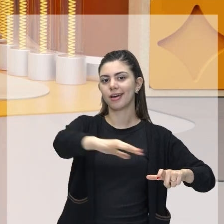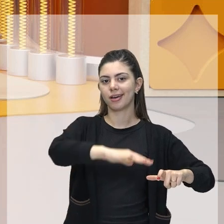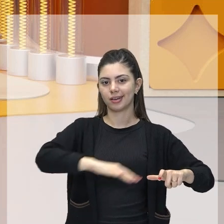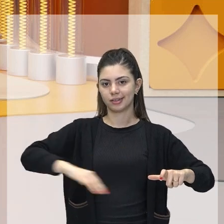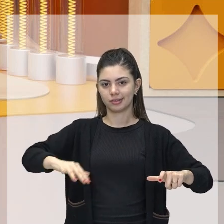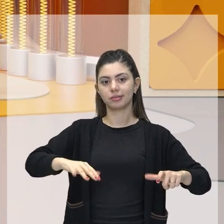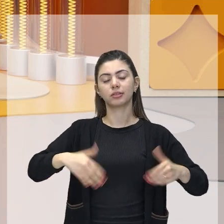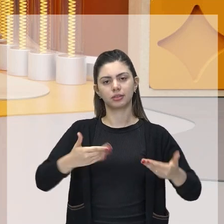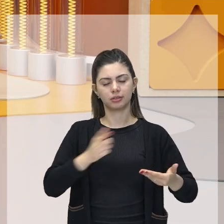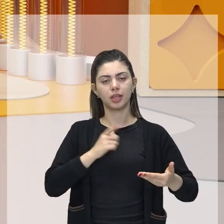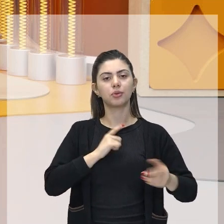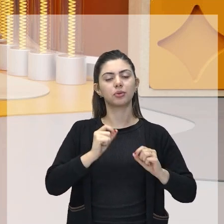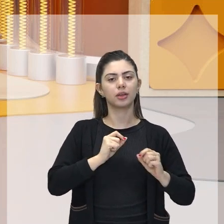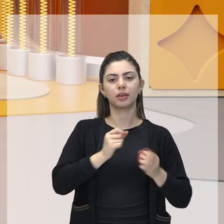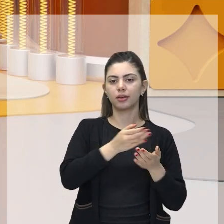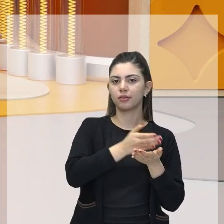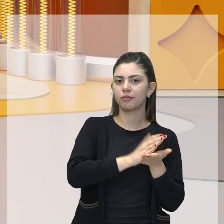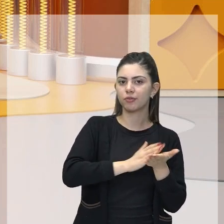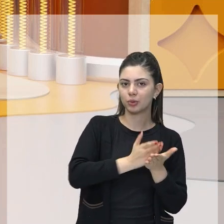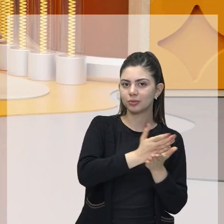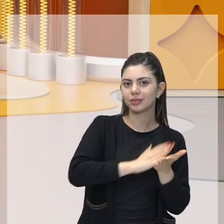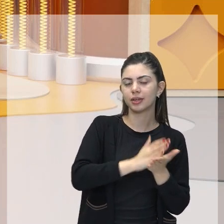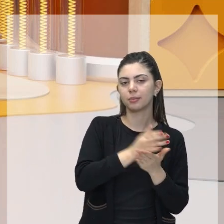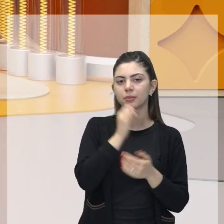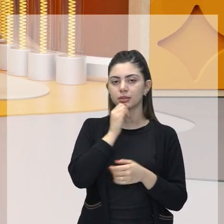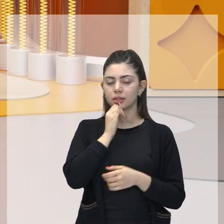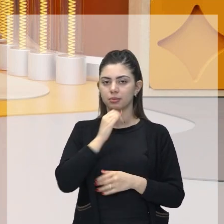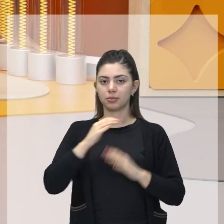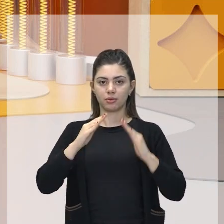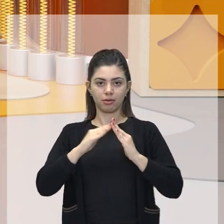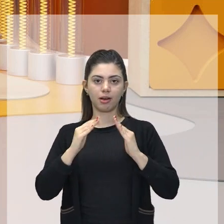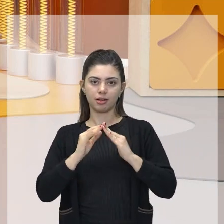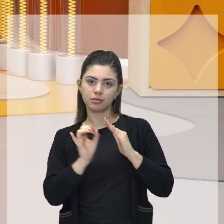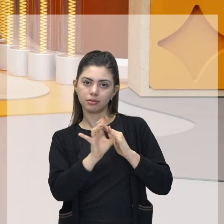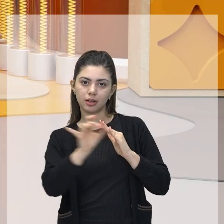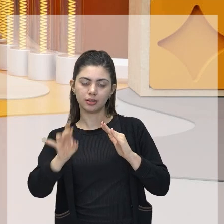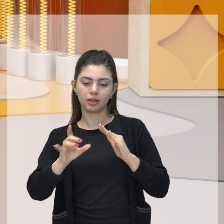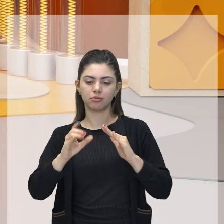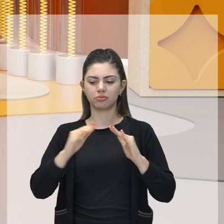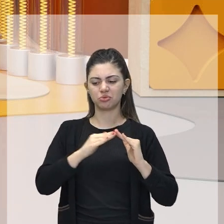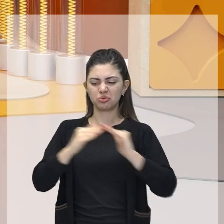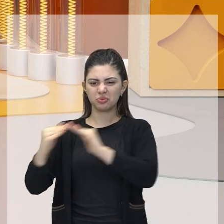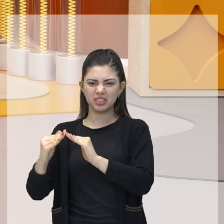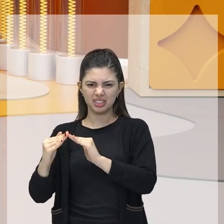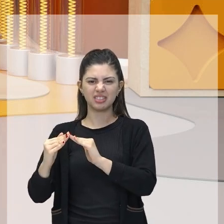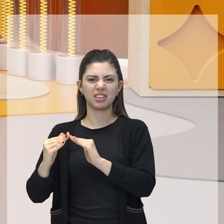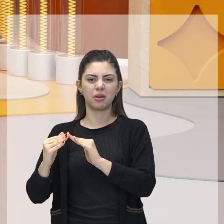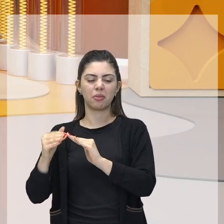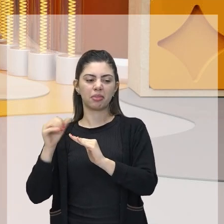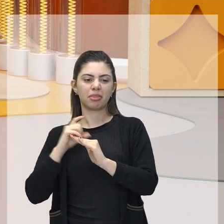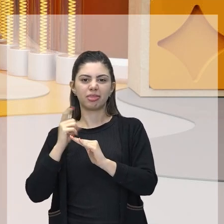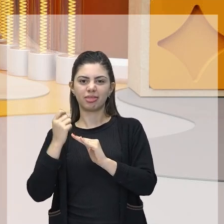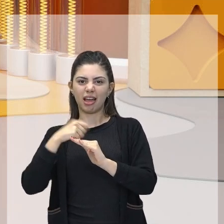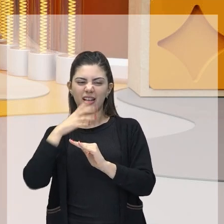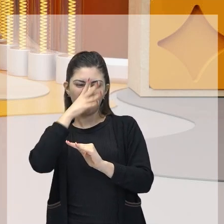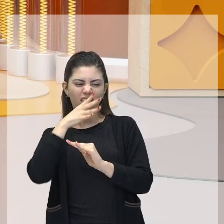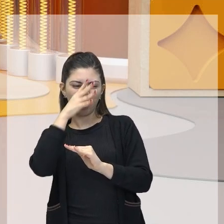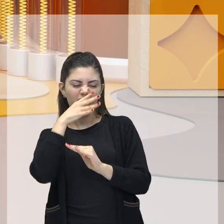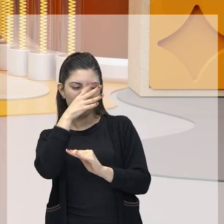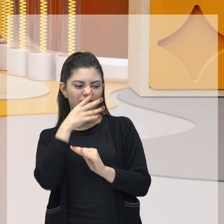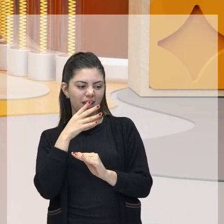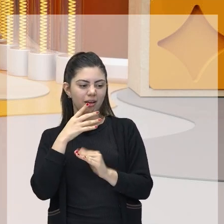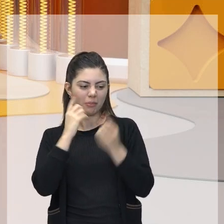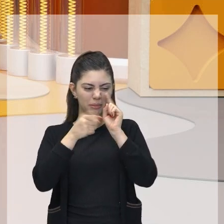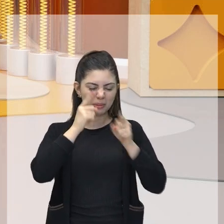tem limites. É igual a nossa casa, né? Nossa casa, nosso vizinho não pode ficar se metendo nas coisas da nossa casa, né? Então, na